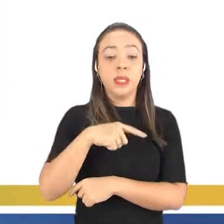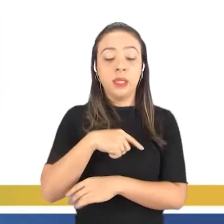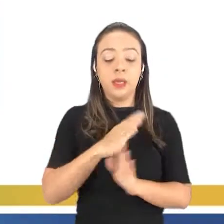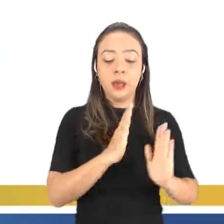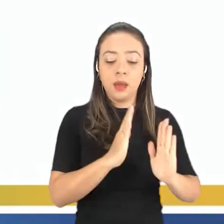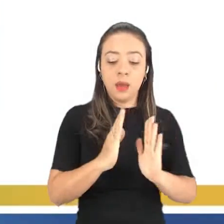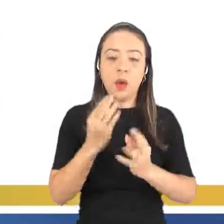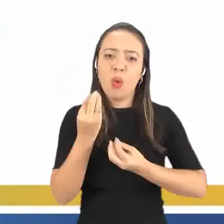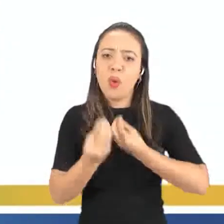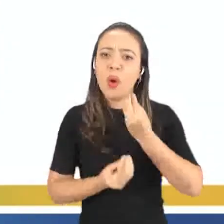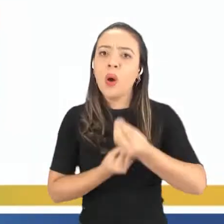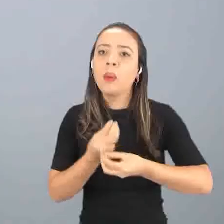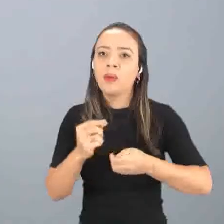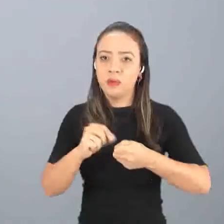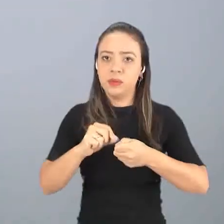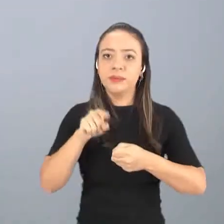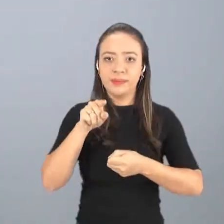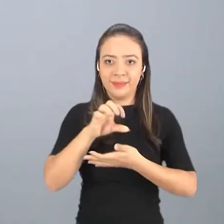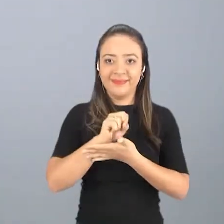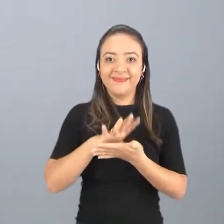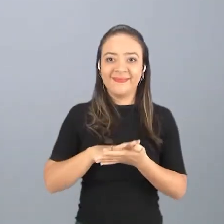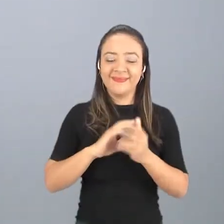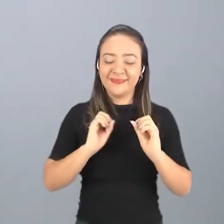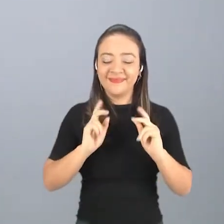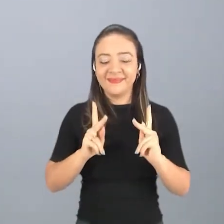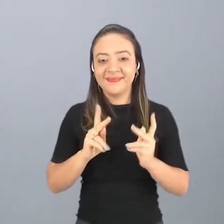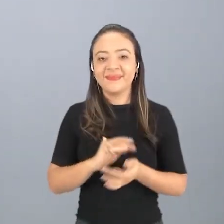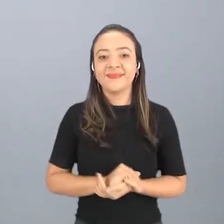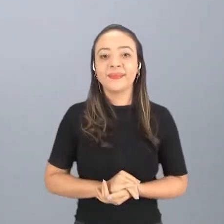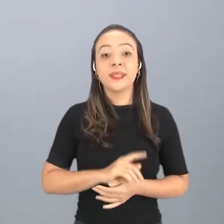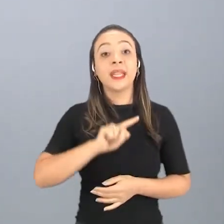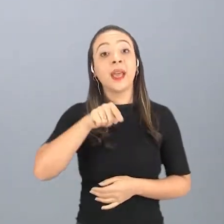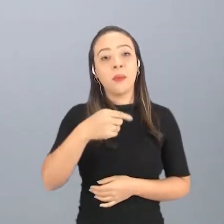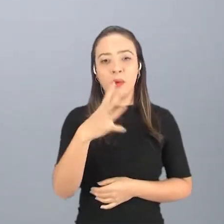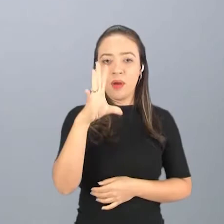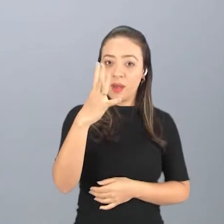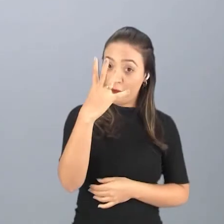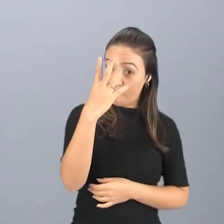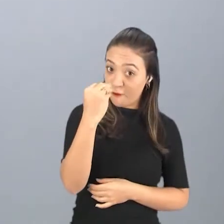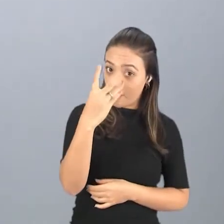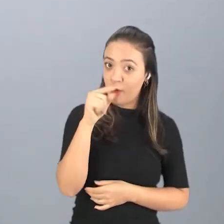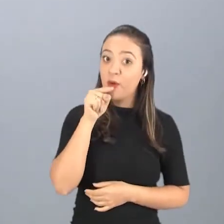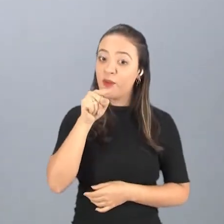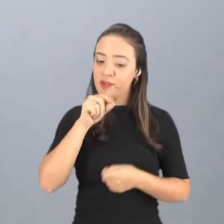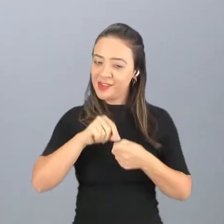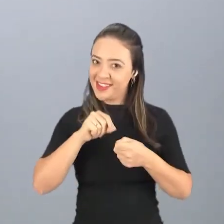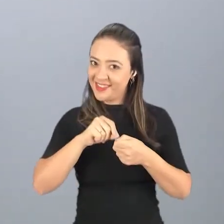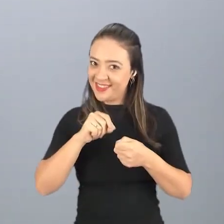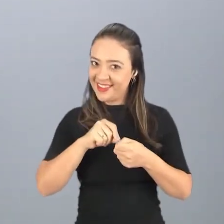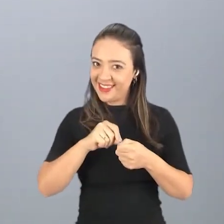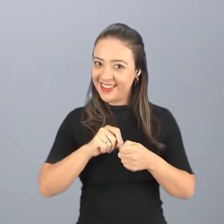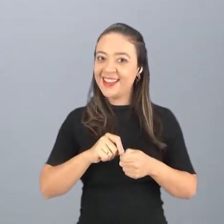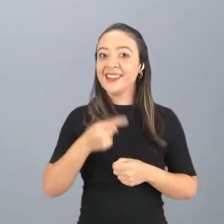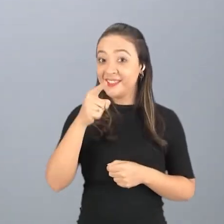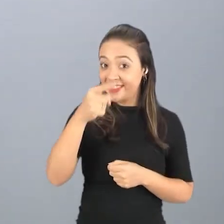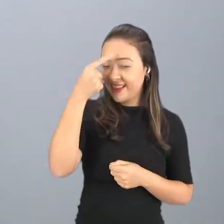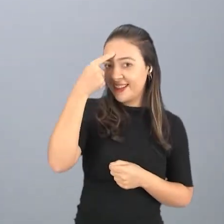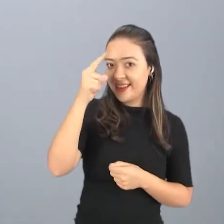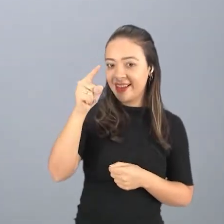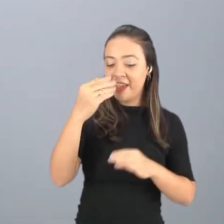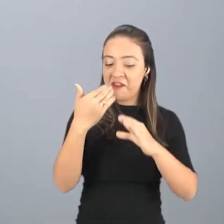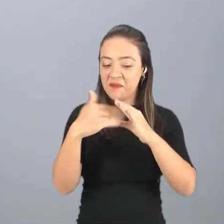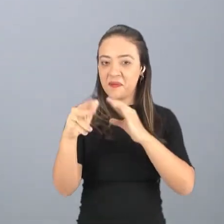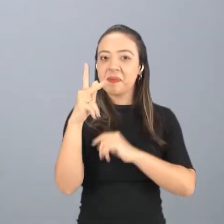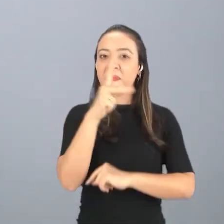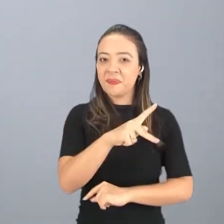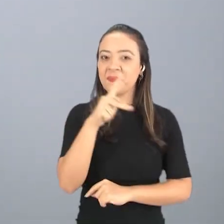passo também dessa atividade. Tá bom? Depois fotografe o seu maracá que você produziu e envie para o